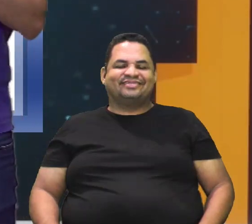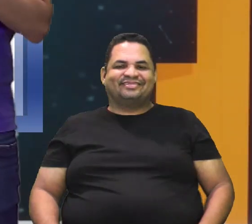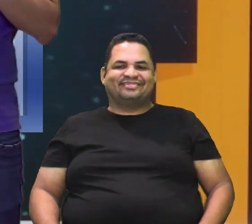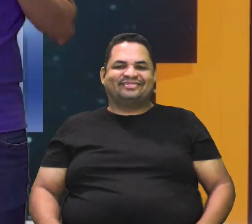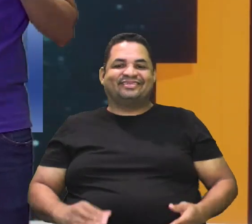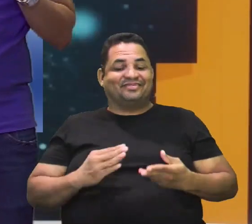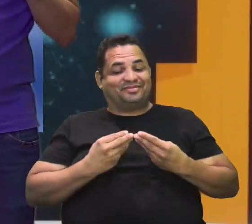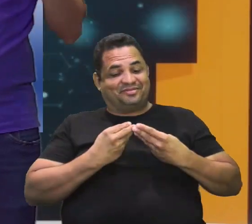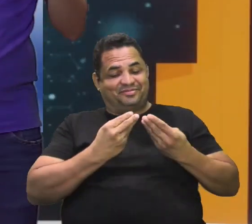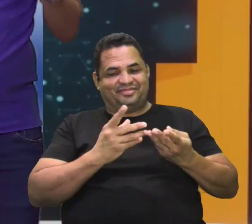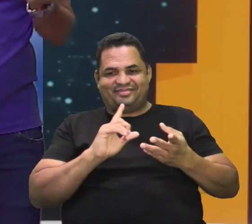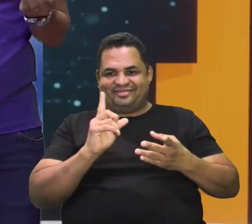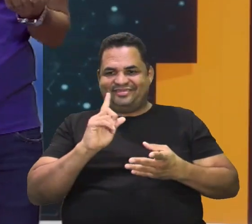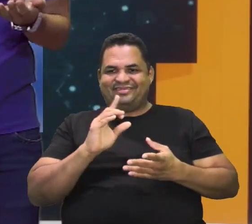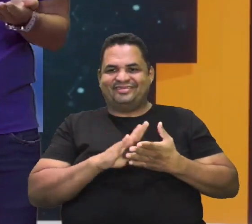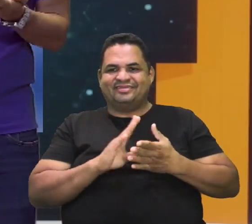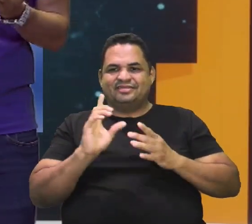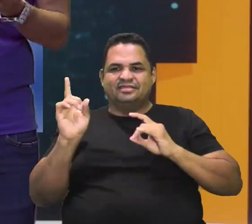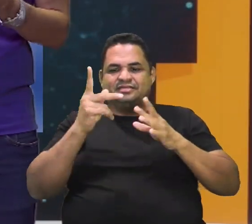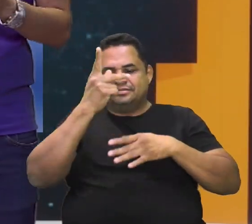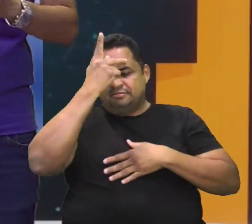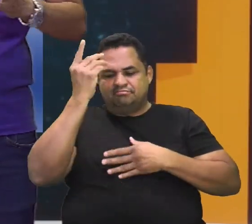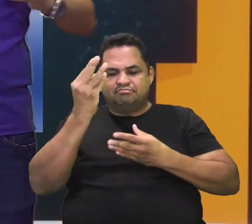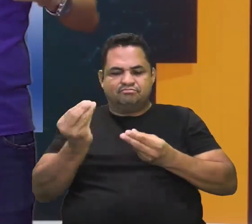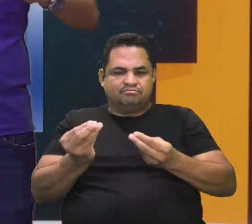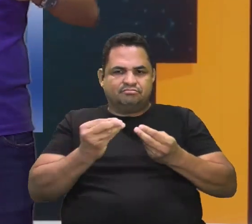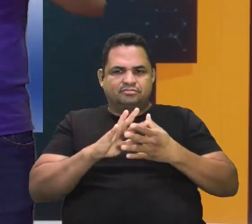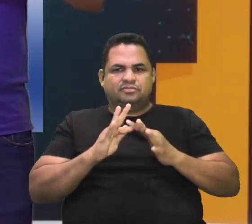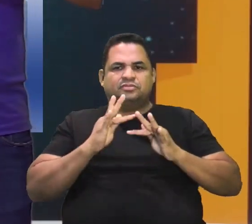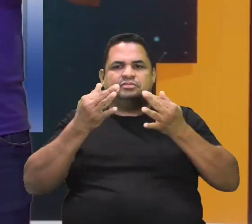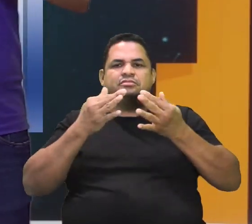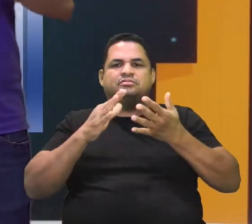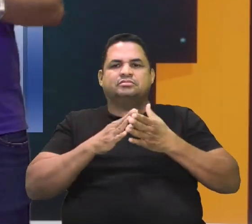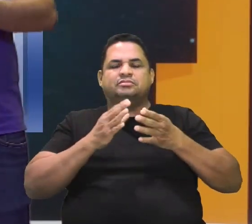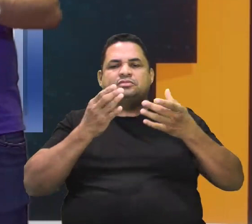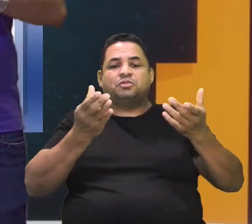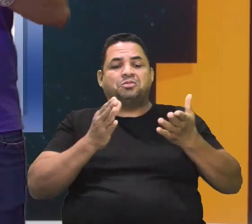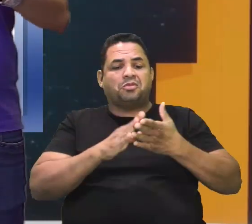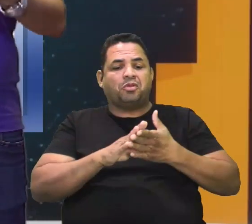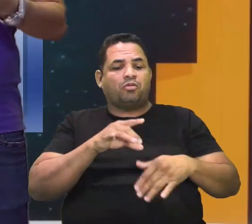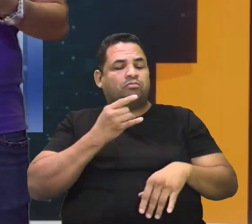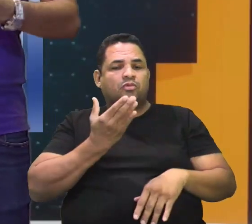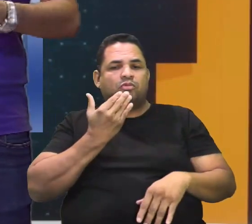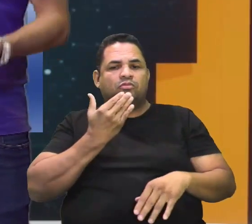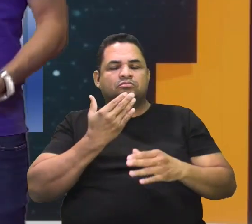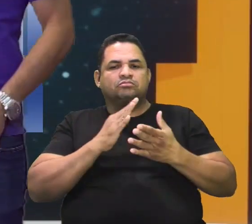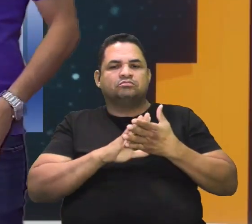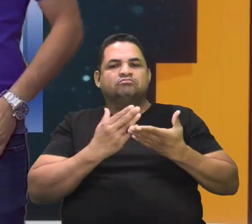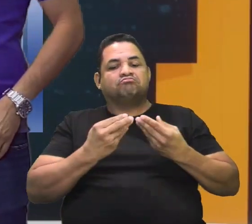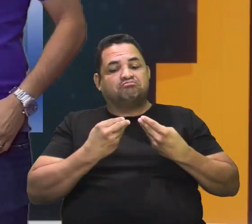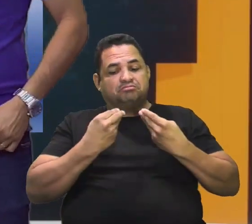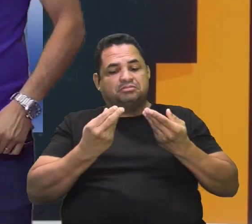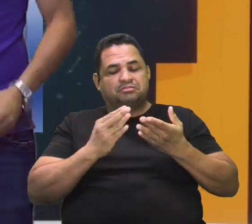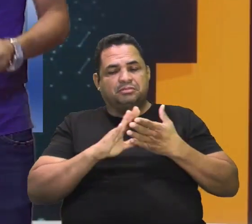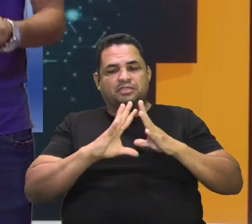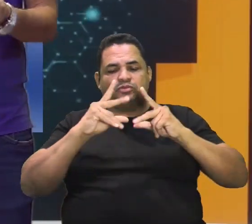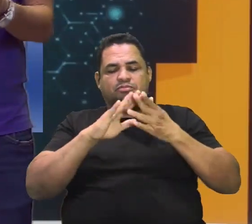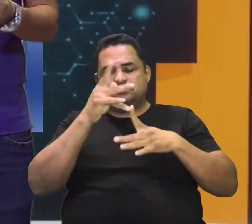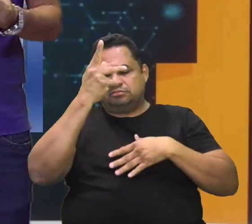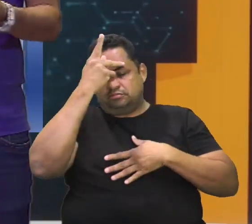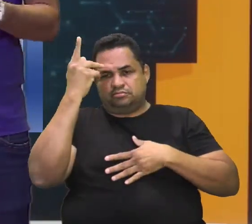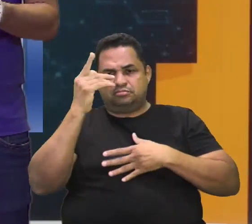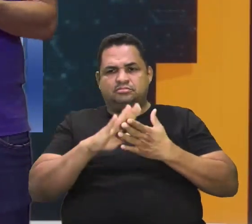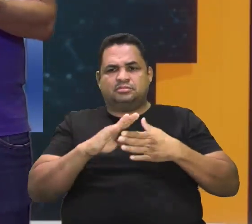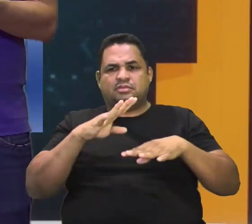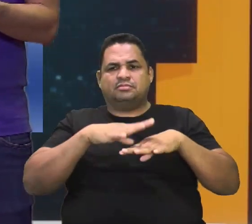cobrando, não. Mas se cada um traz um pouquinho, no final todo mundo lancha e o lanche vai ser suficiente.